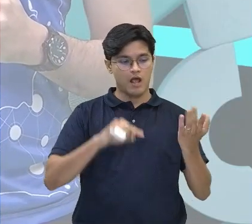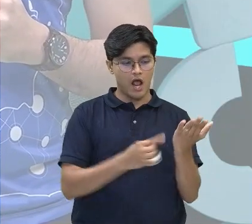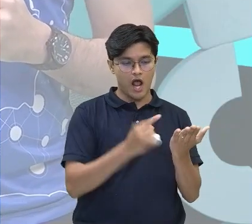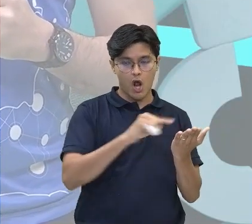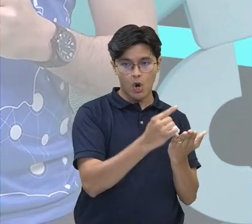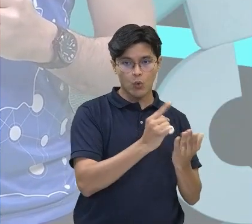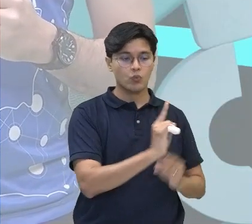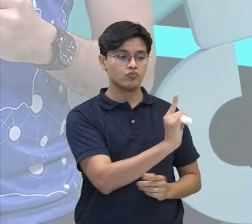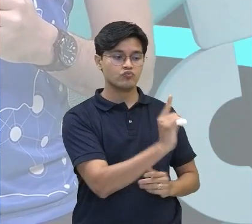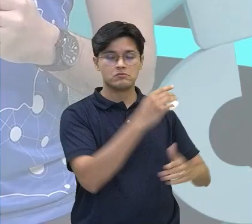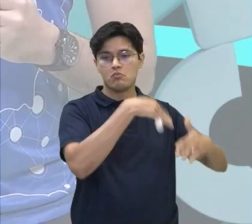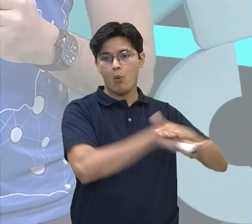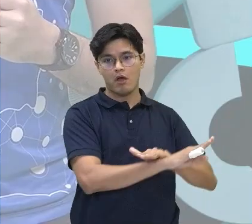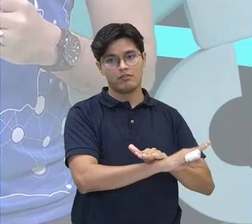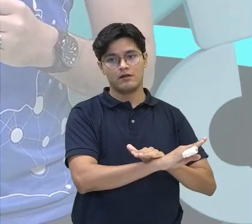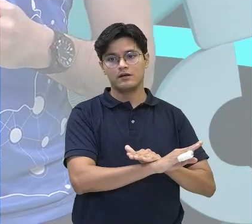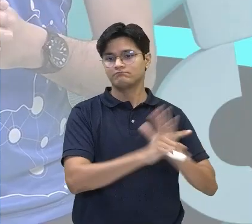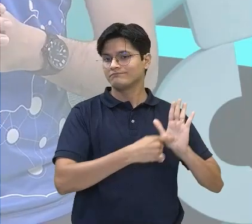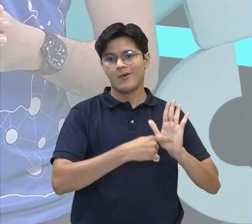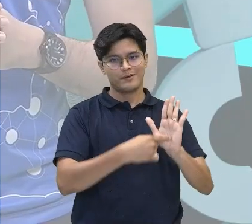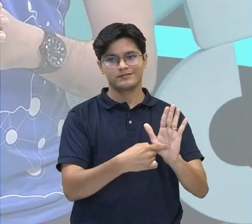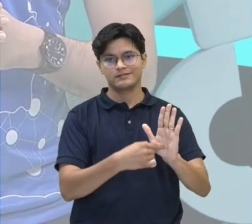apólogo, colocando esses